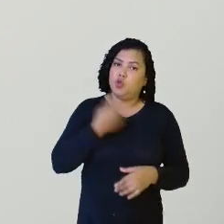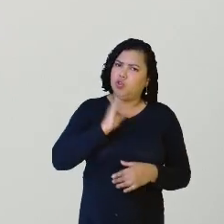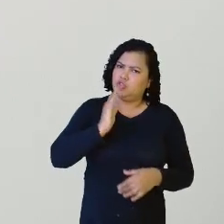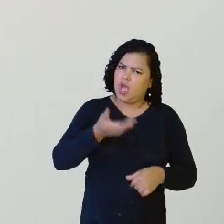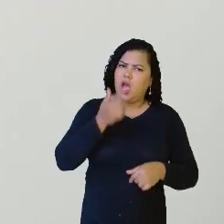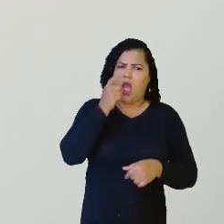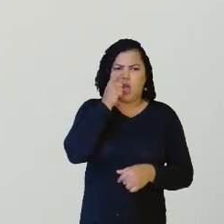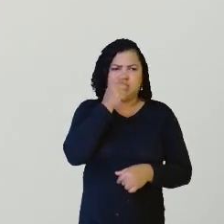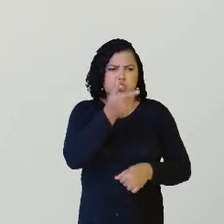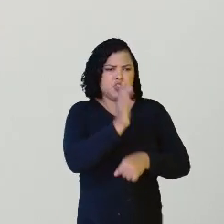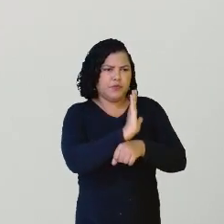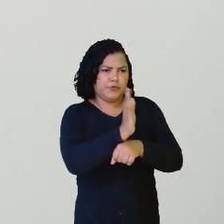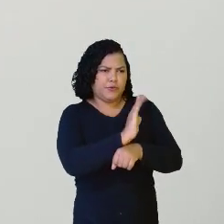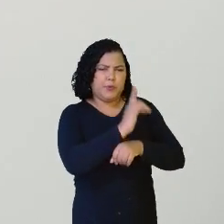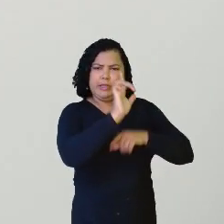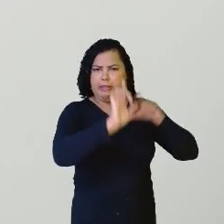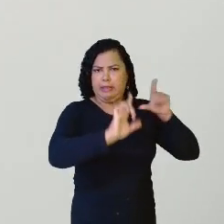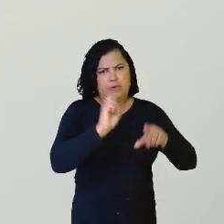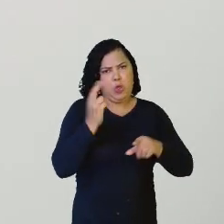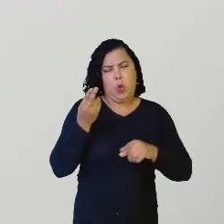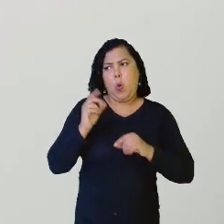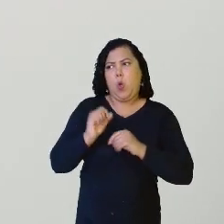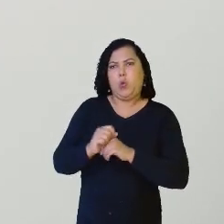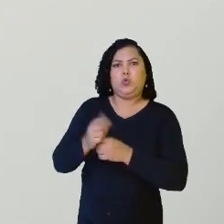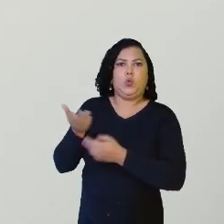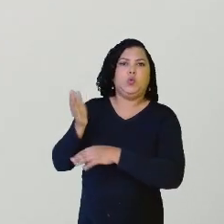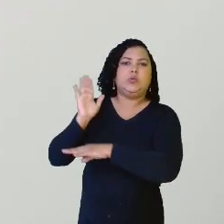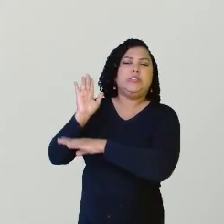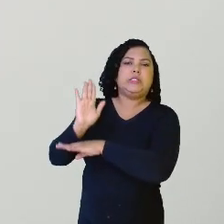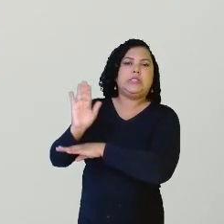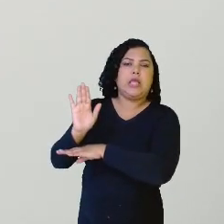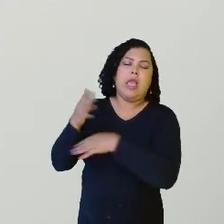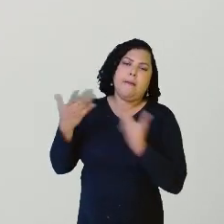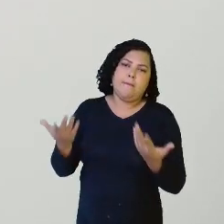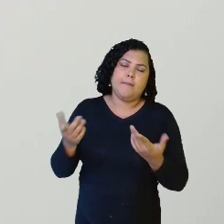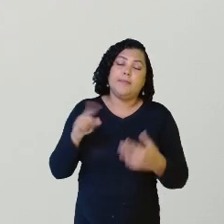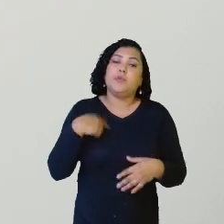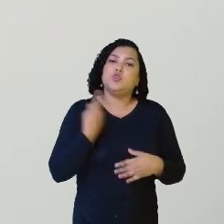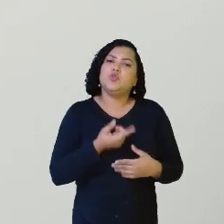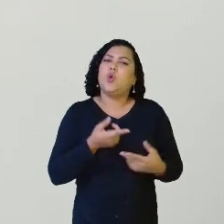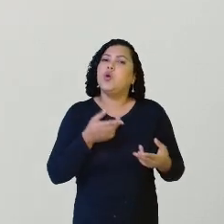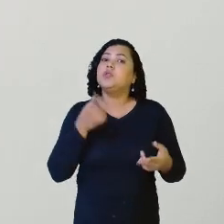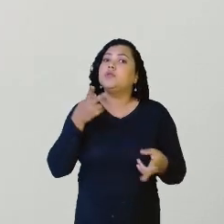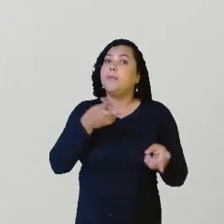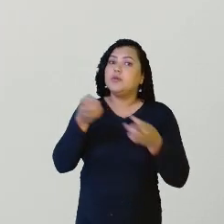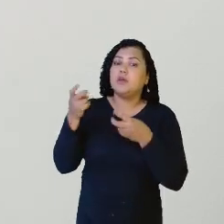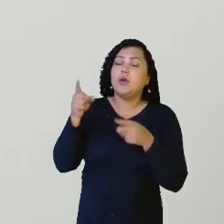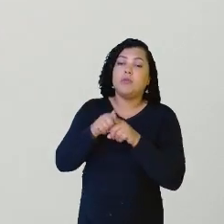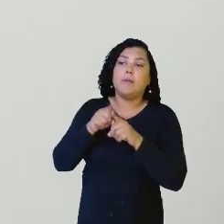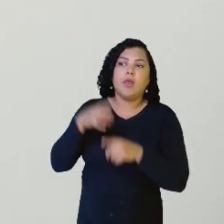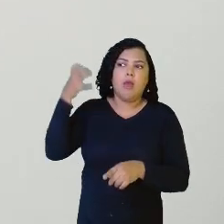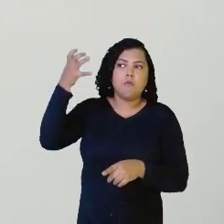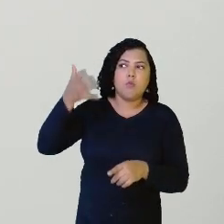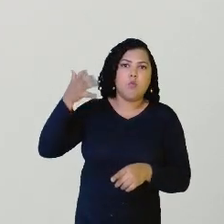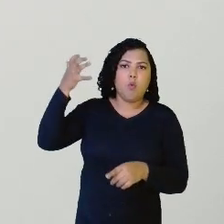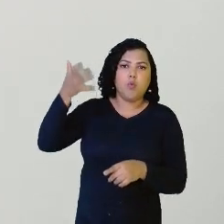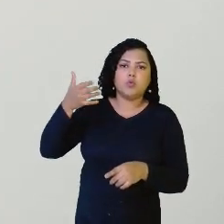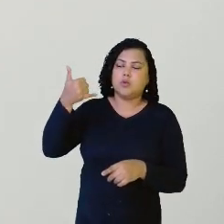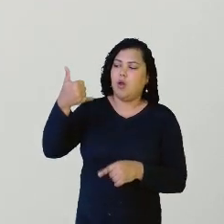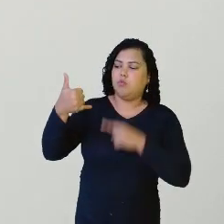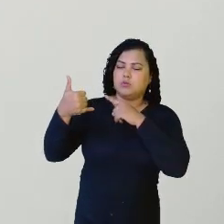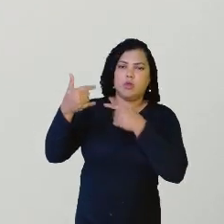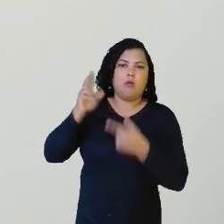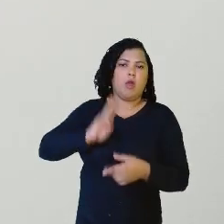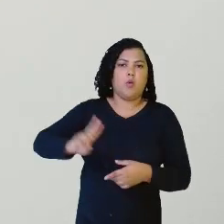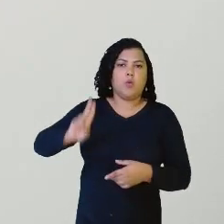e eu estou me divertindo? Quantas vezes eu não escuto a música através do rádio e através do celular, e eu vou